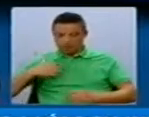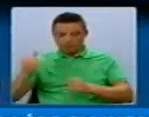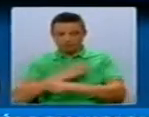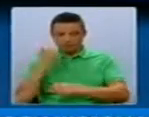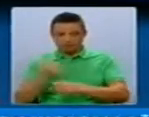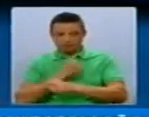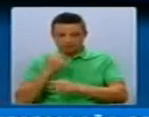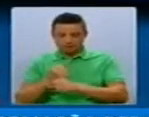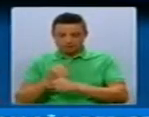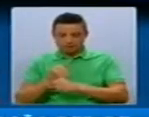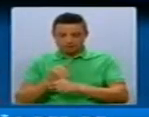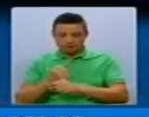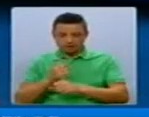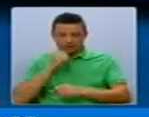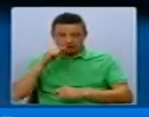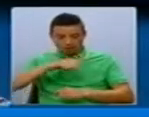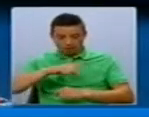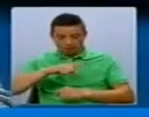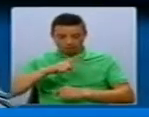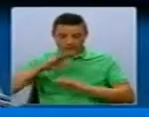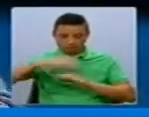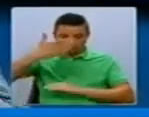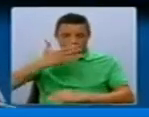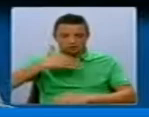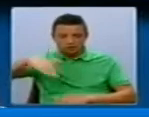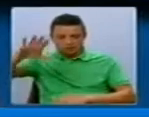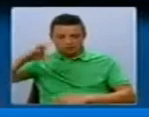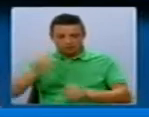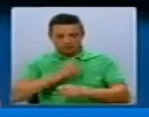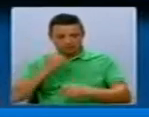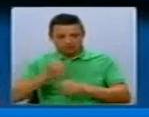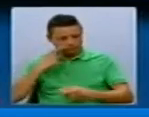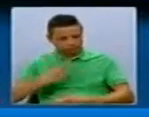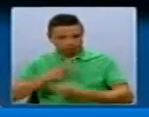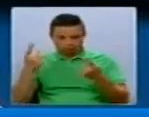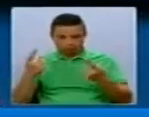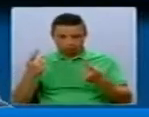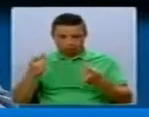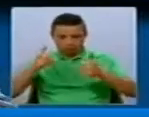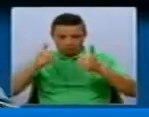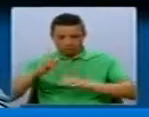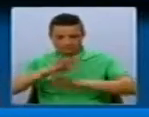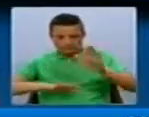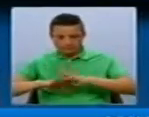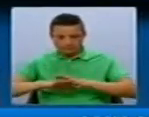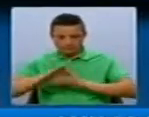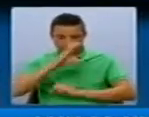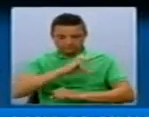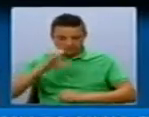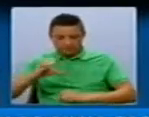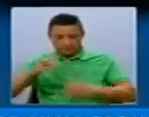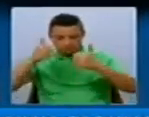extraordinário dos astrónomos portugueses. Os astrónomos portugueses lá fora têm um trabalho muitíssimo reconhecido. Somos bons e fazemos trabalho e ciência muitíssimo